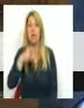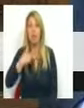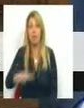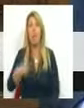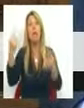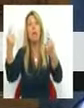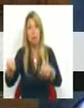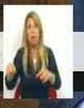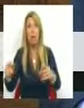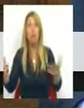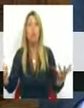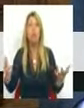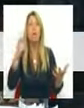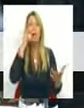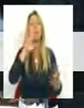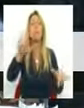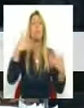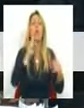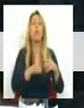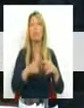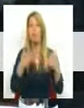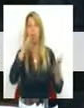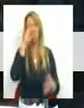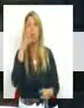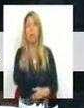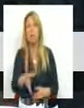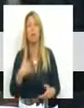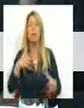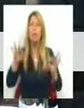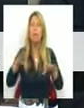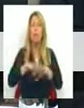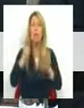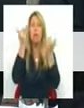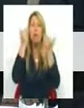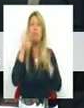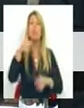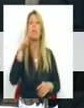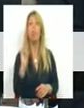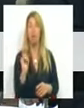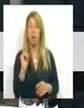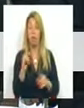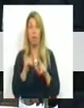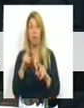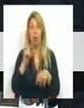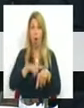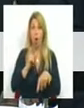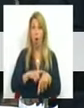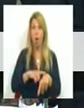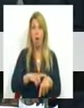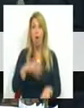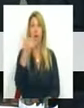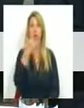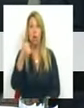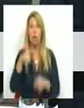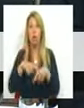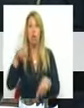sei dizer. Só para terminar, Sr. Presidente, relativamente à questão da notícia da TVI. A TVI escreveu às 22h18, Banif, a